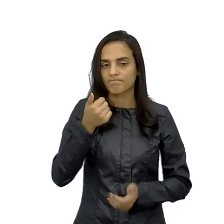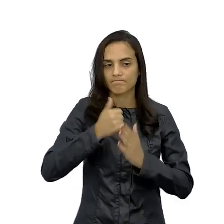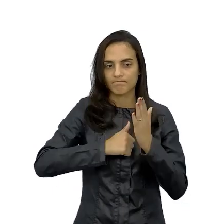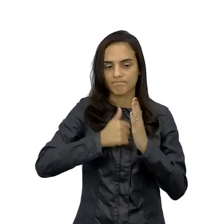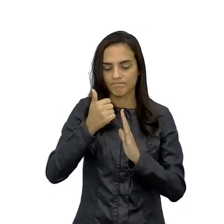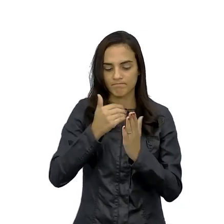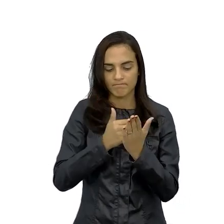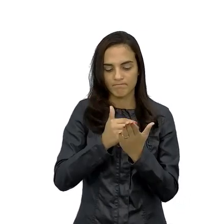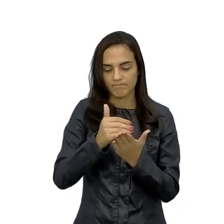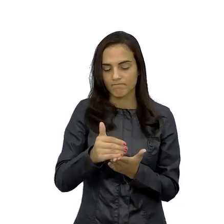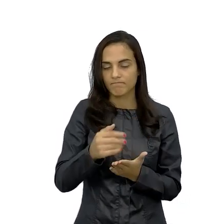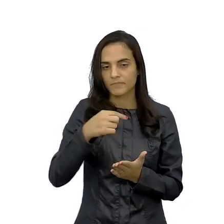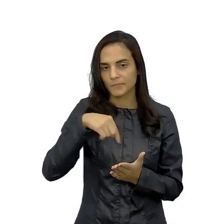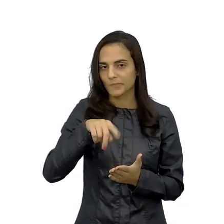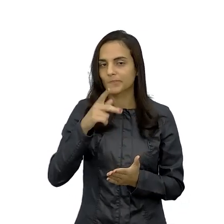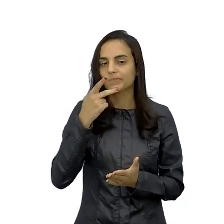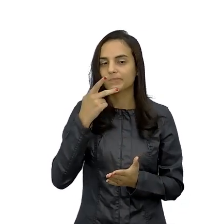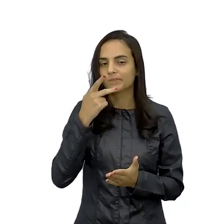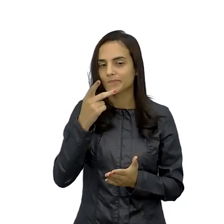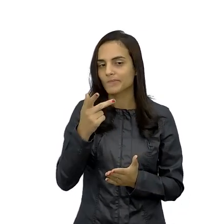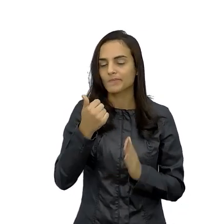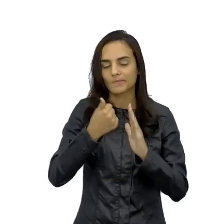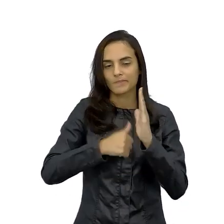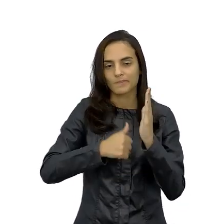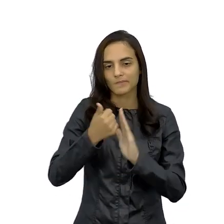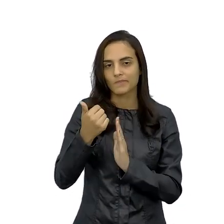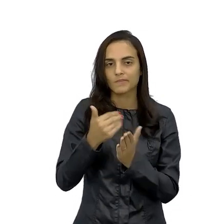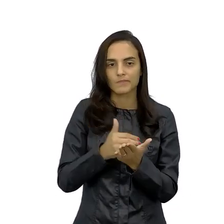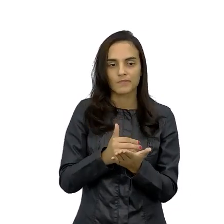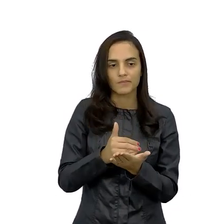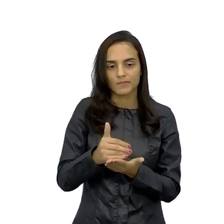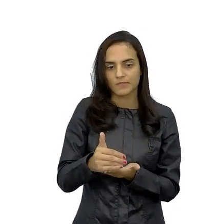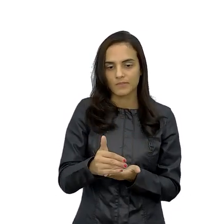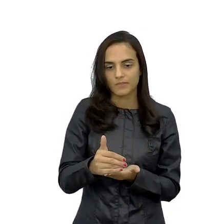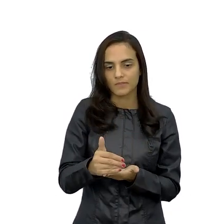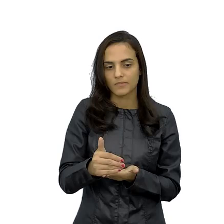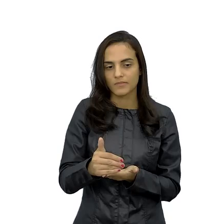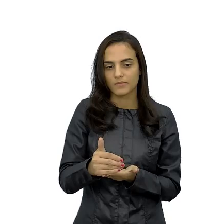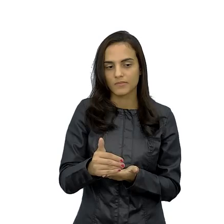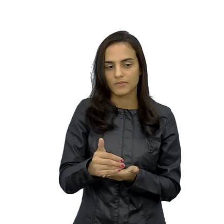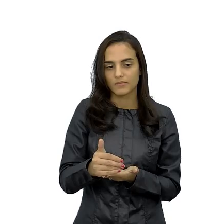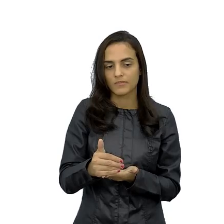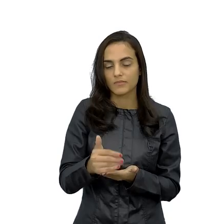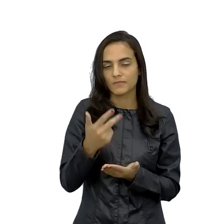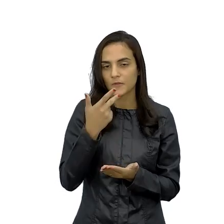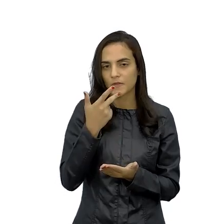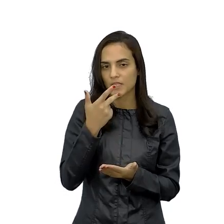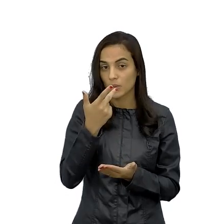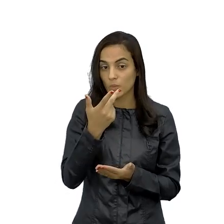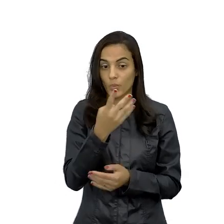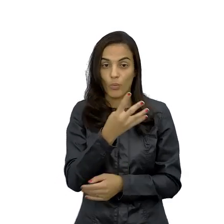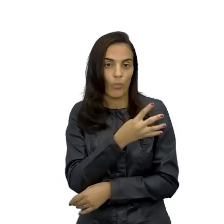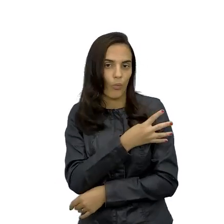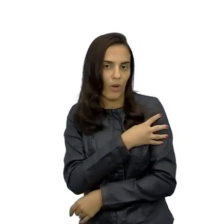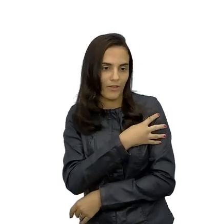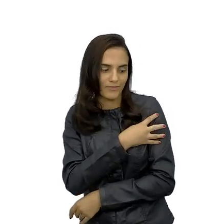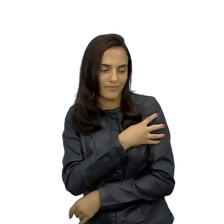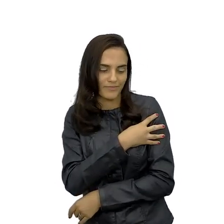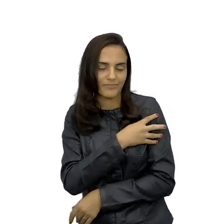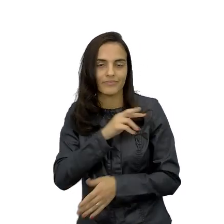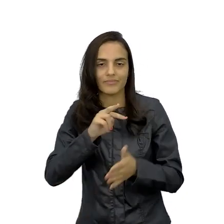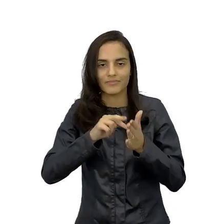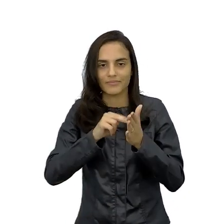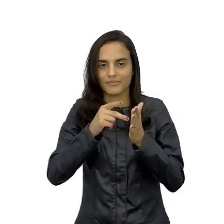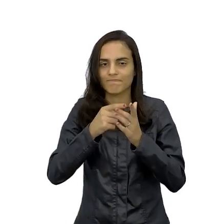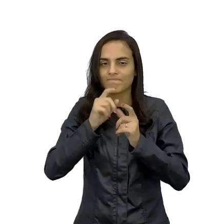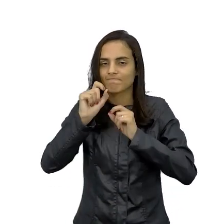de entrada, pessoal, a gente está falando da avaliação de entrada, eu estou falando do 4º ano aqui. Significa que, o